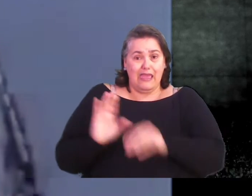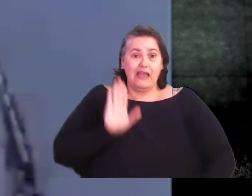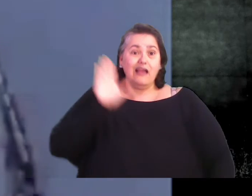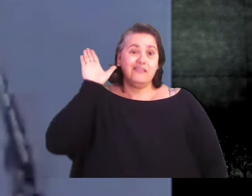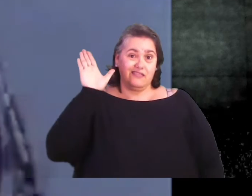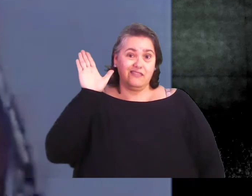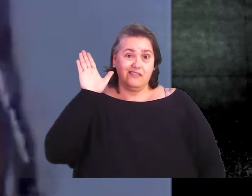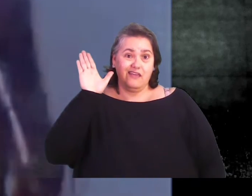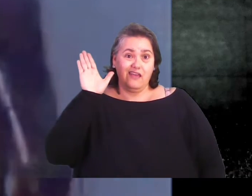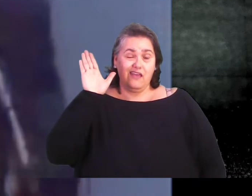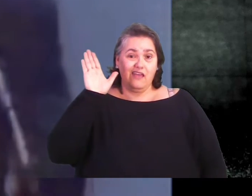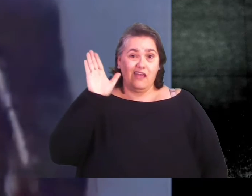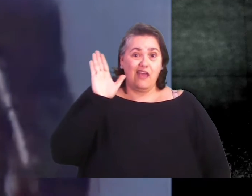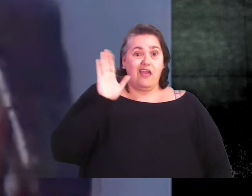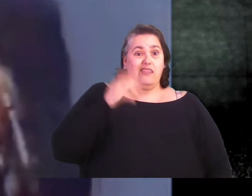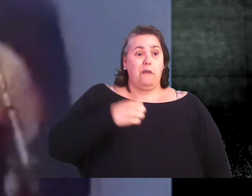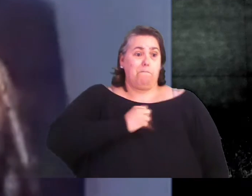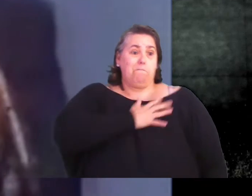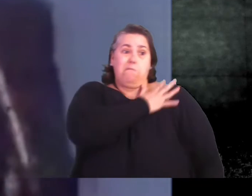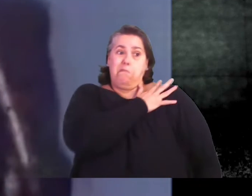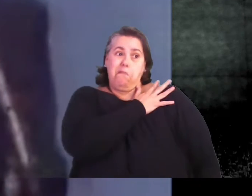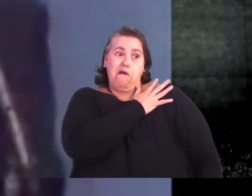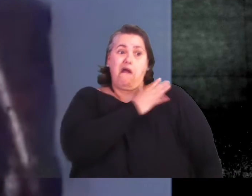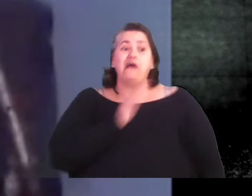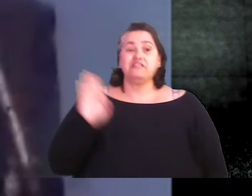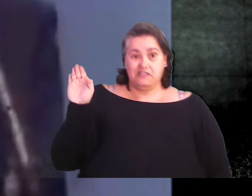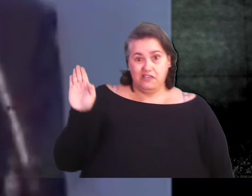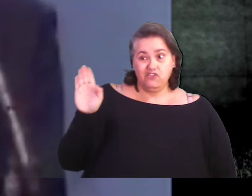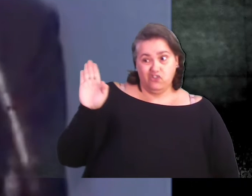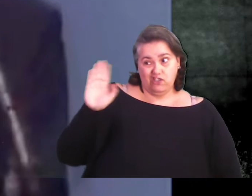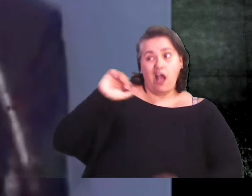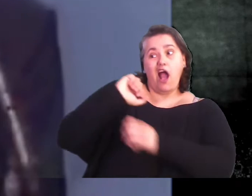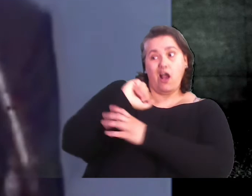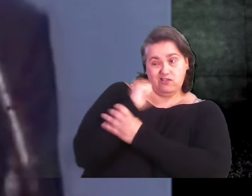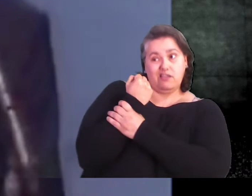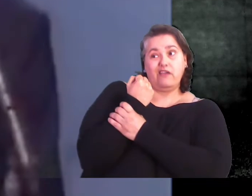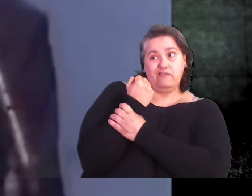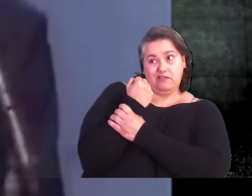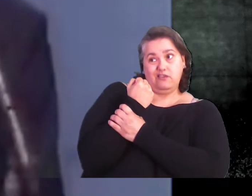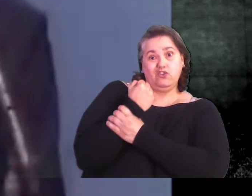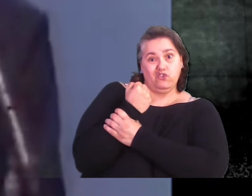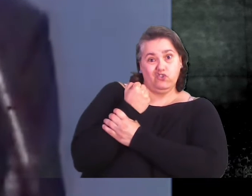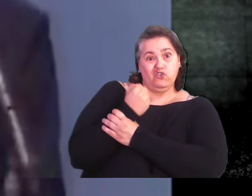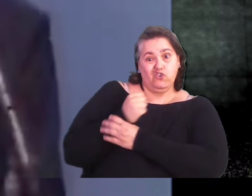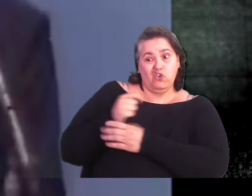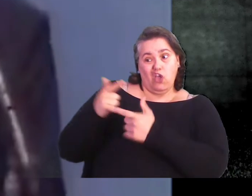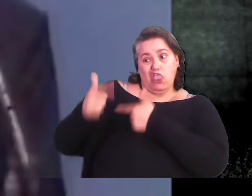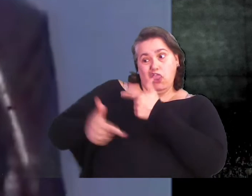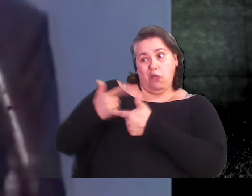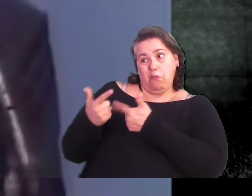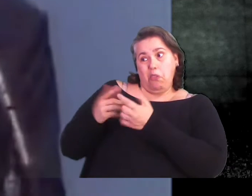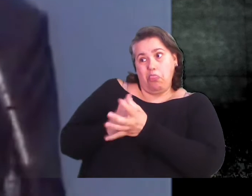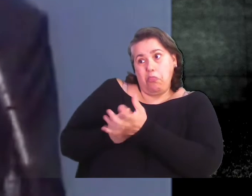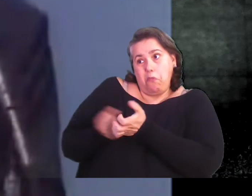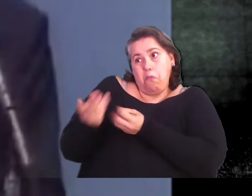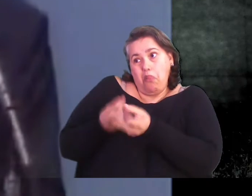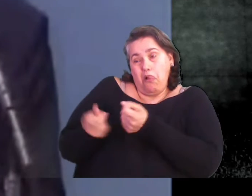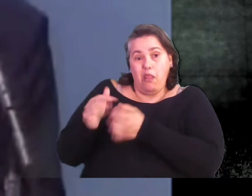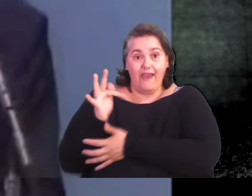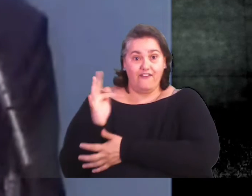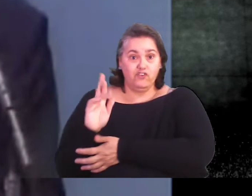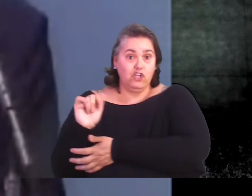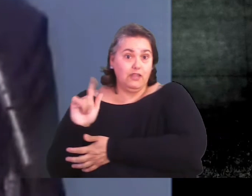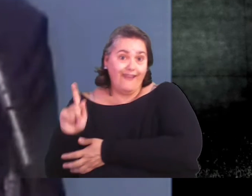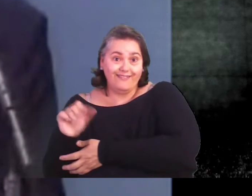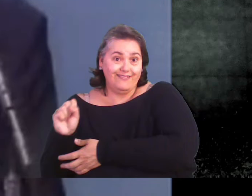todas essas benesses do regime militar, esse candidato já defendia em um Congresso de Trabalhadores a administração do Fundo de Garantia